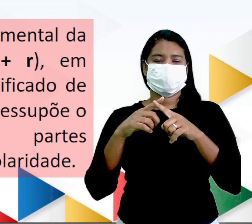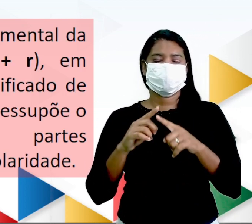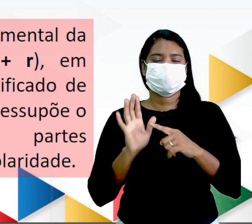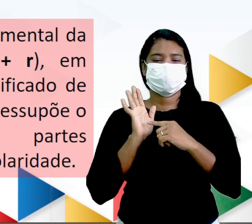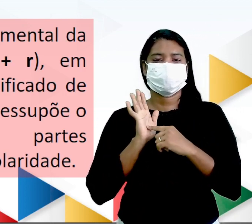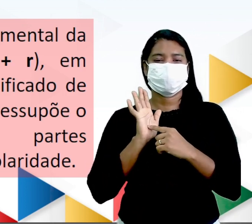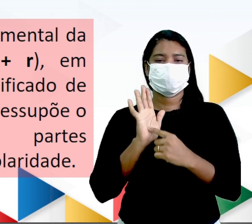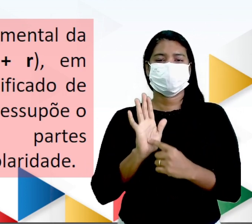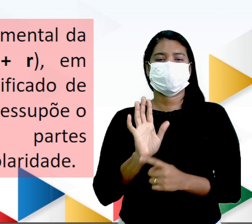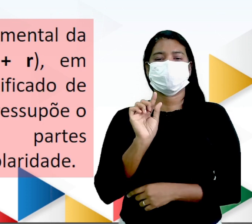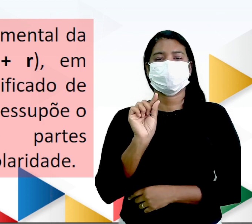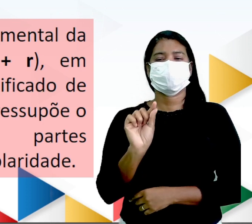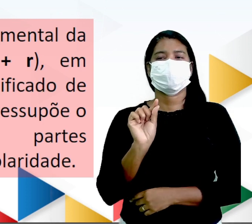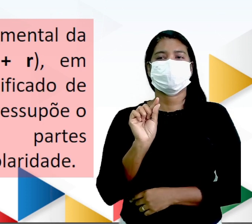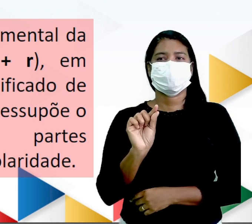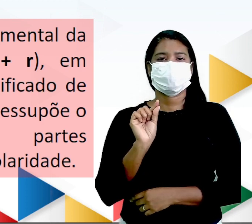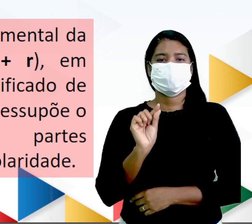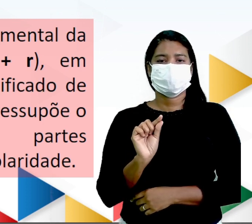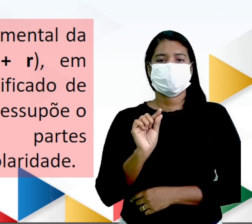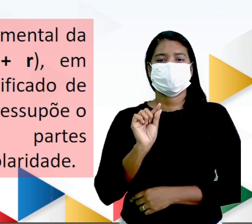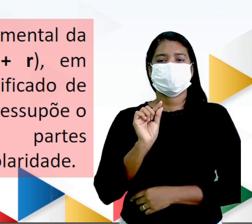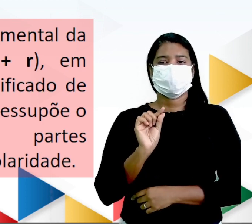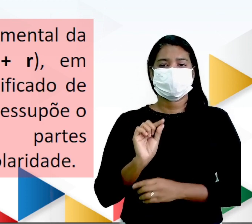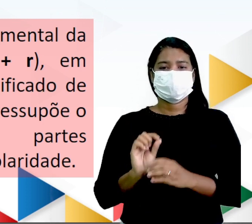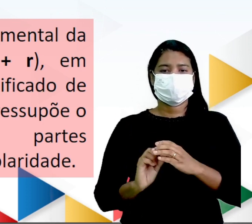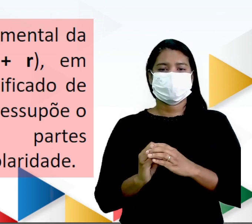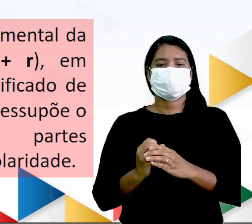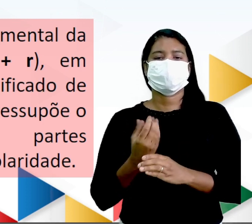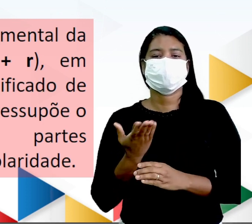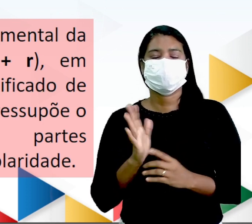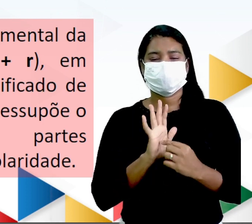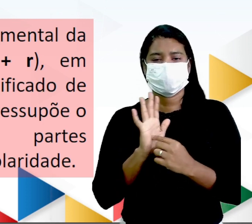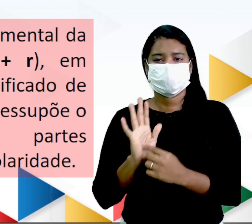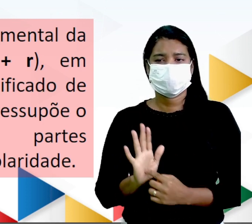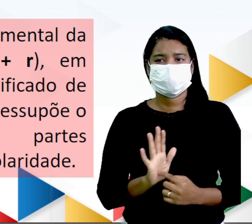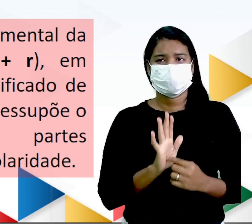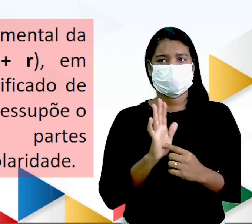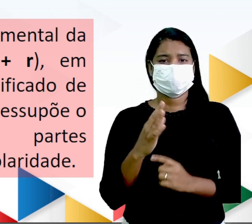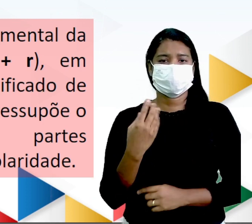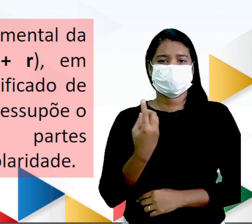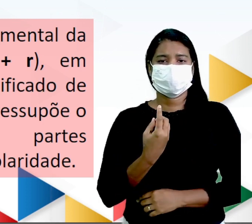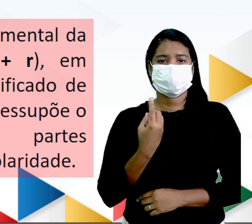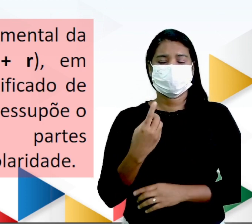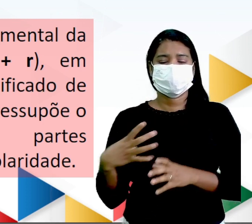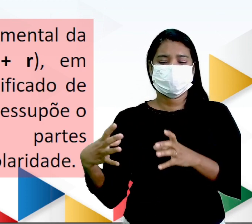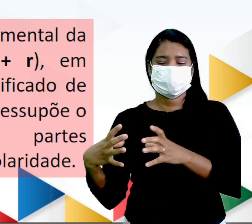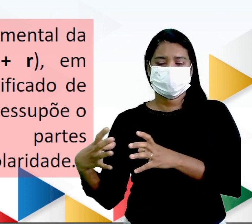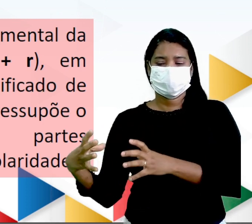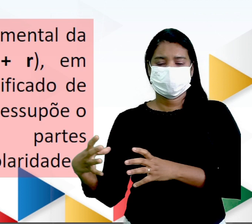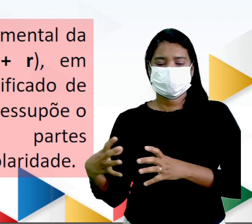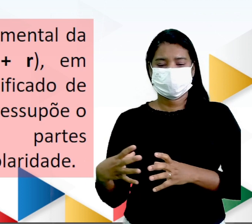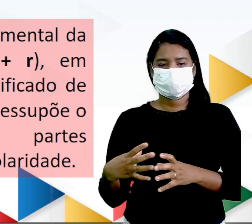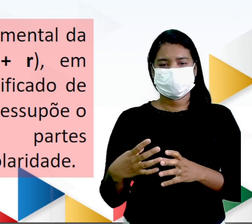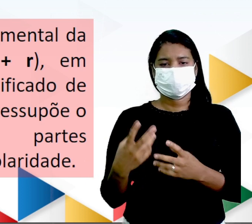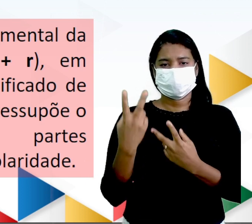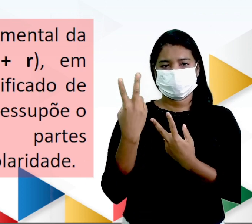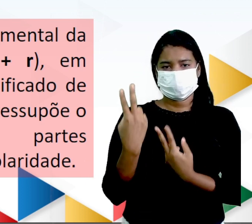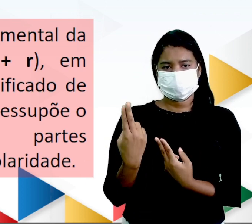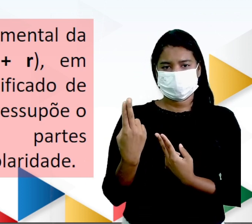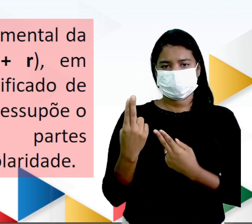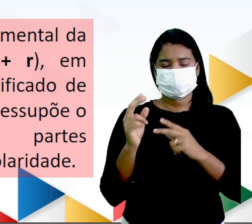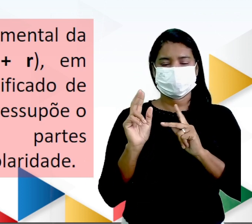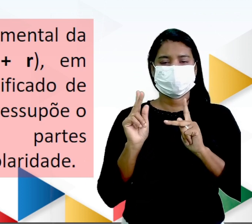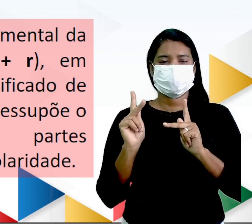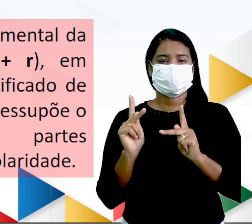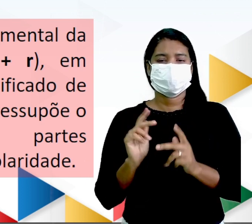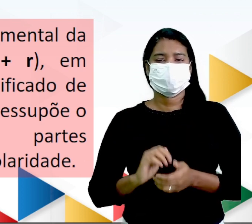modelo que pressupõe o desmembramento de unidades em partes necessariamente iguais, tá? Ok? Até